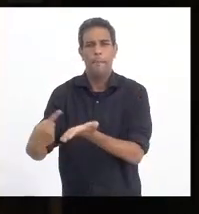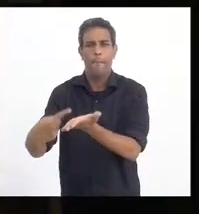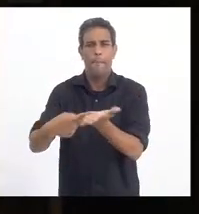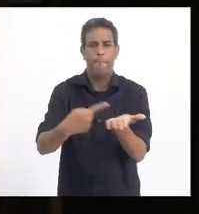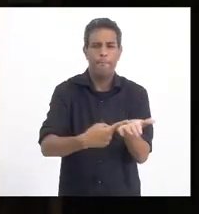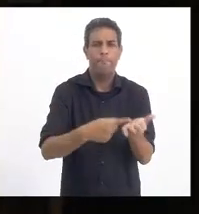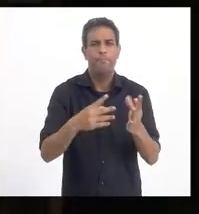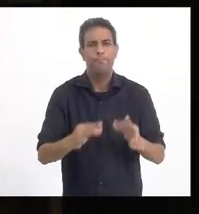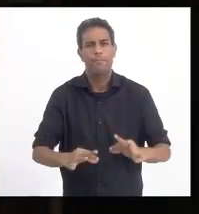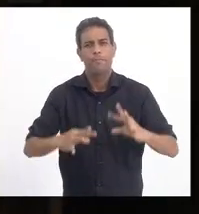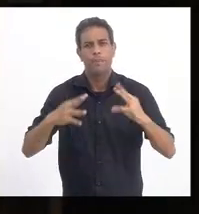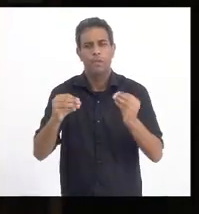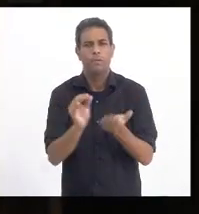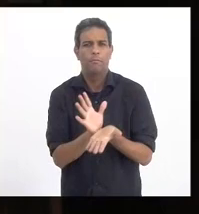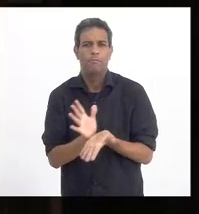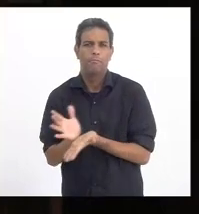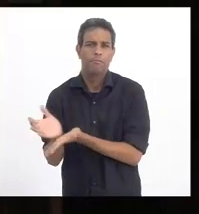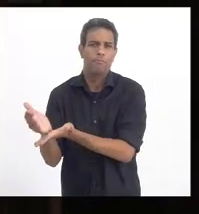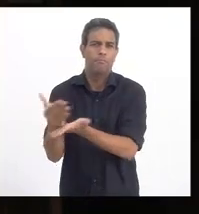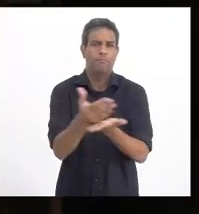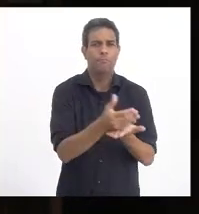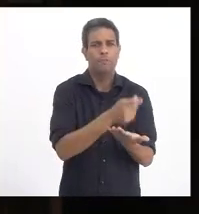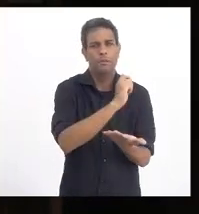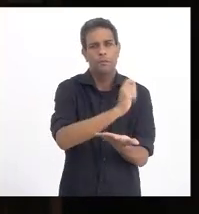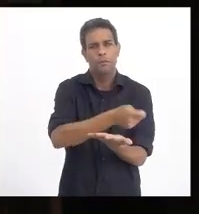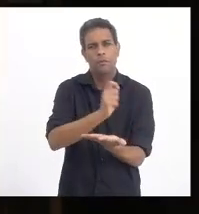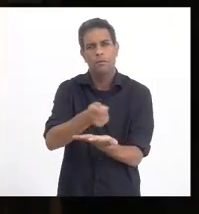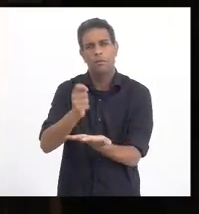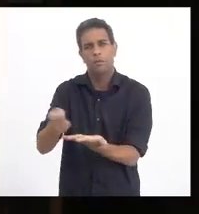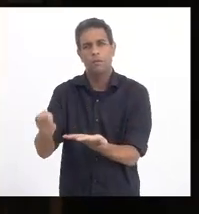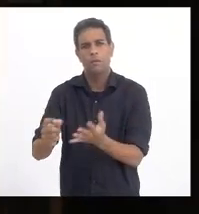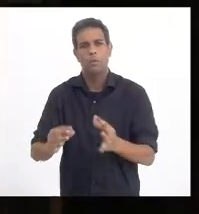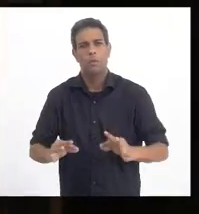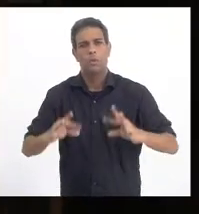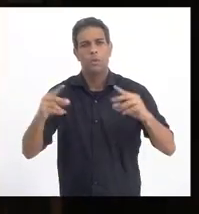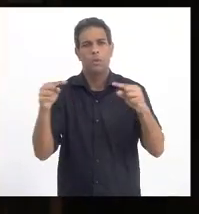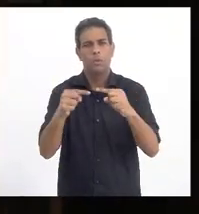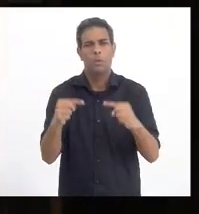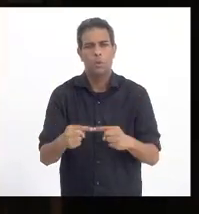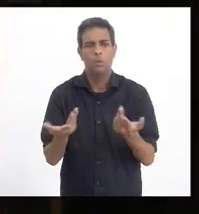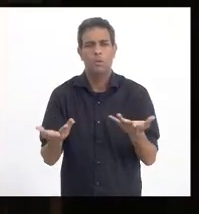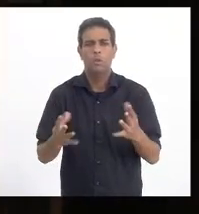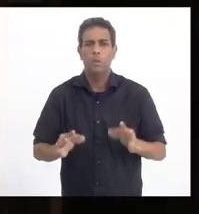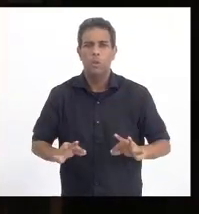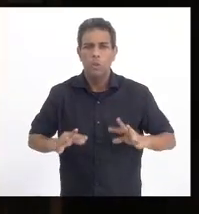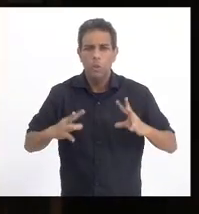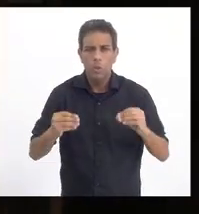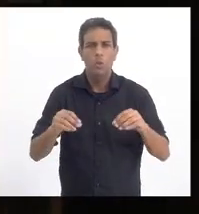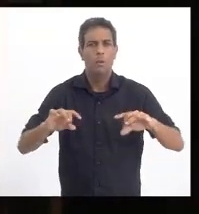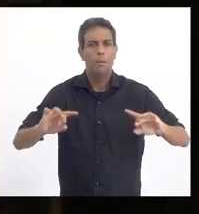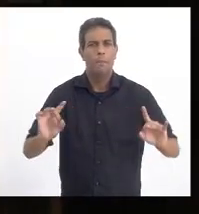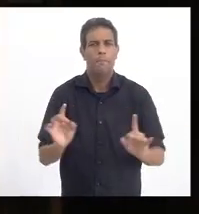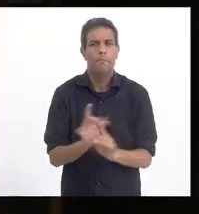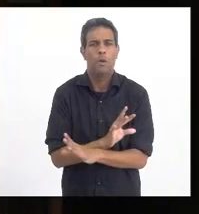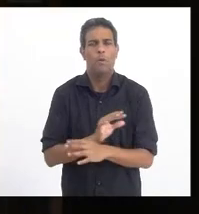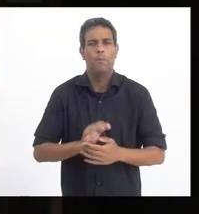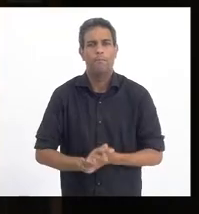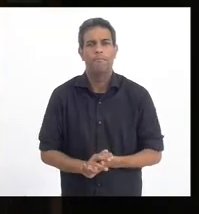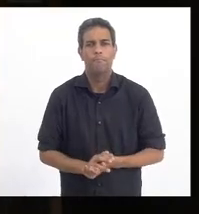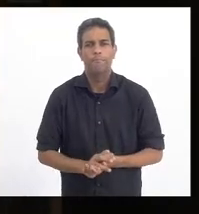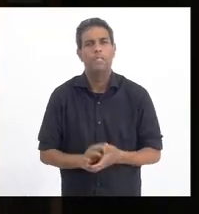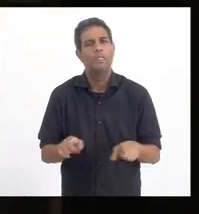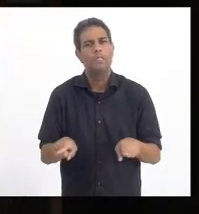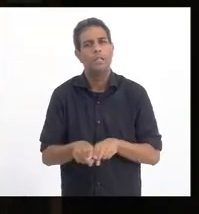toda a parte de recolhimento e pagamento mas toda a fixação de proventos toda a concessão de proventos